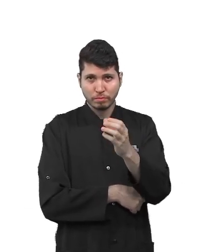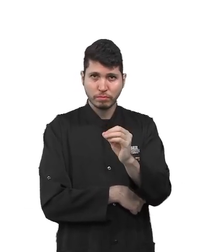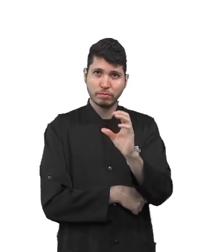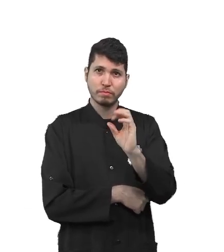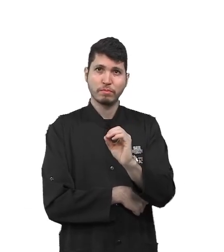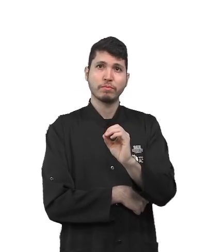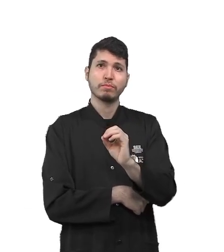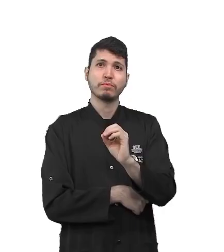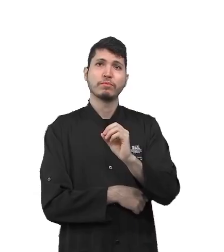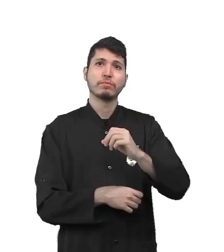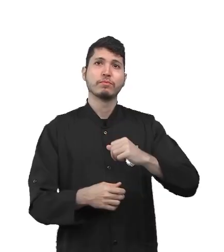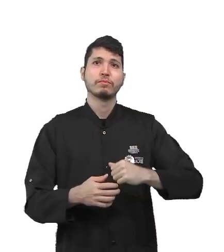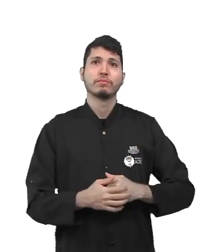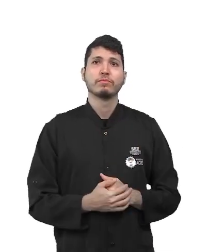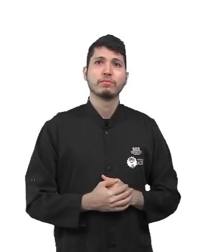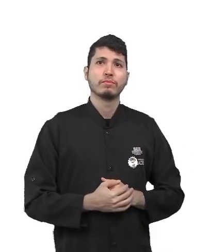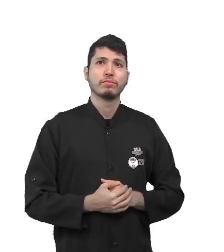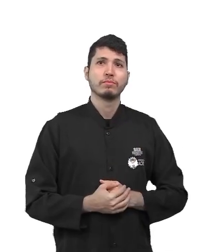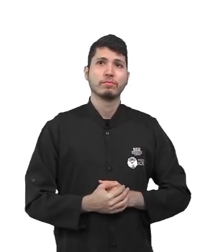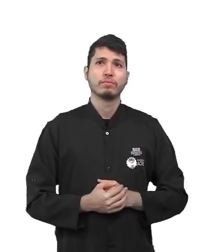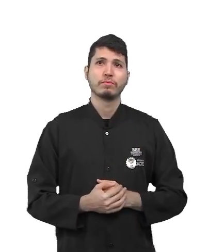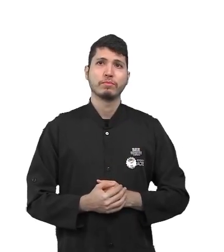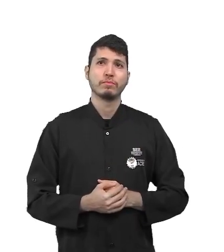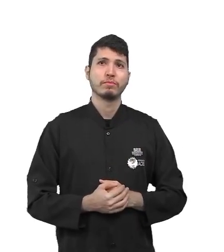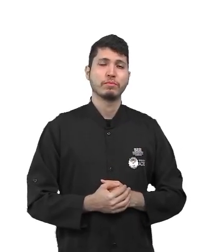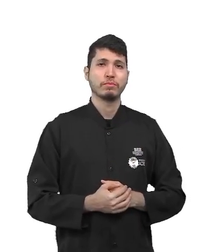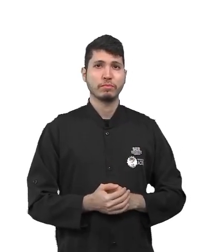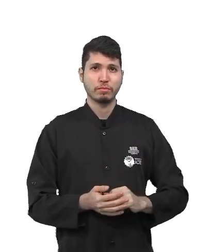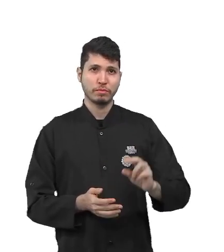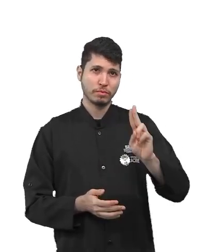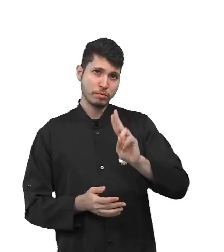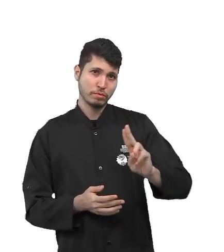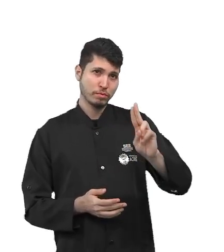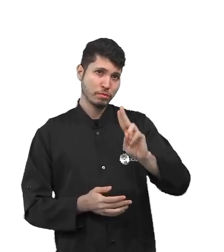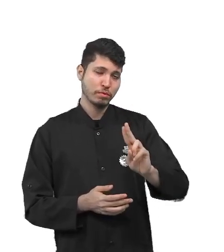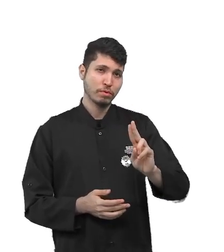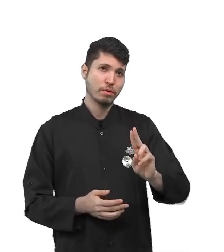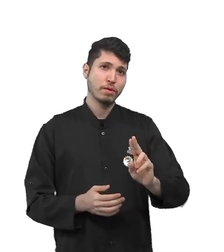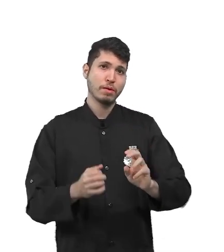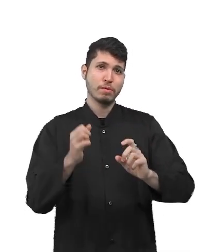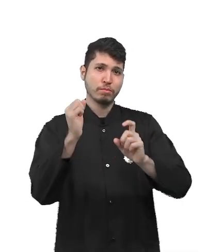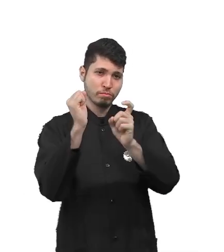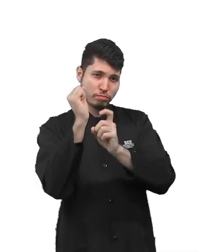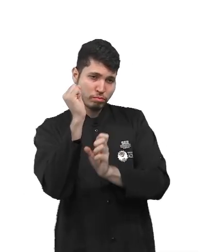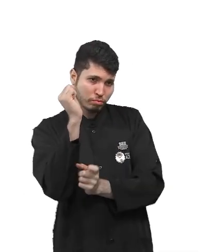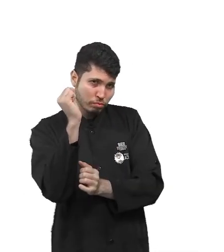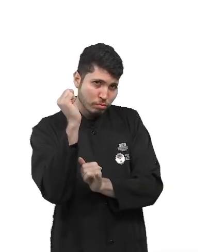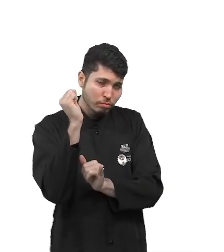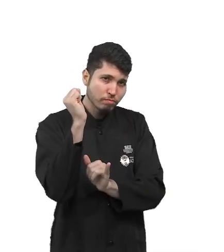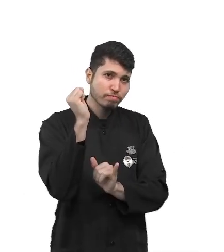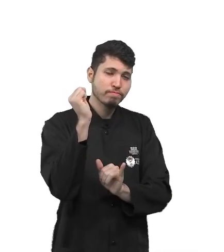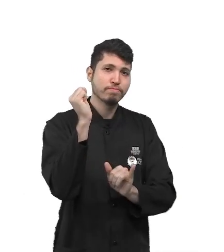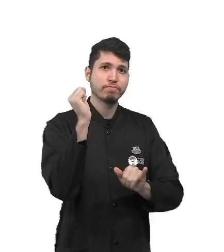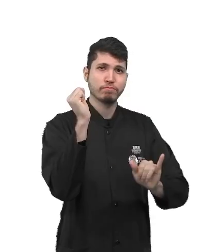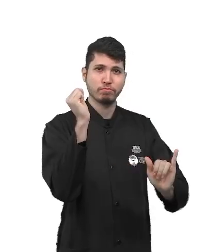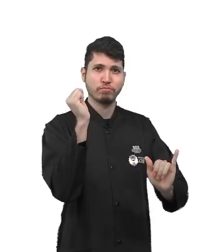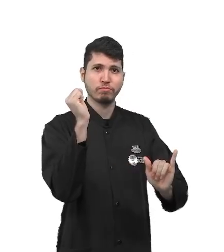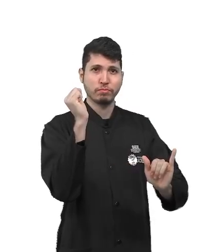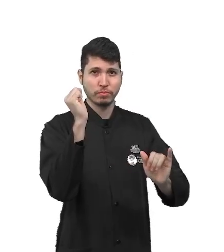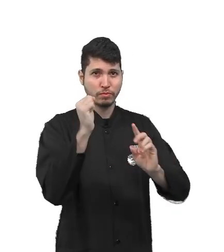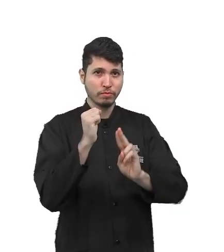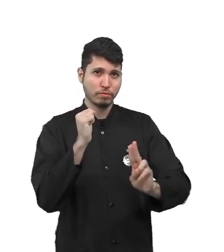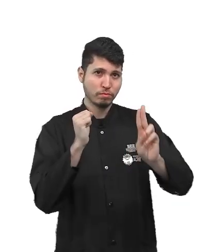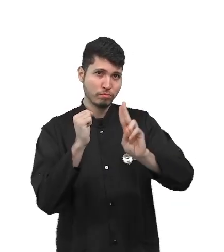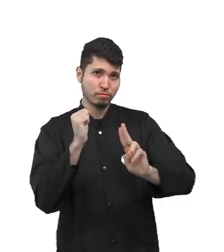raiz, né? São as raízes da função polinomial, que aí você vai trabalhar com x, no caso é o tempo, eu vou chamar de t, né? Vai ser mais ou